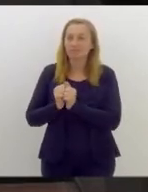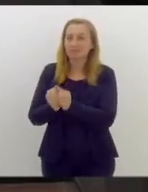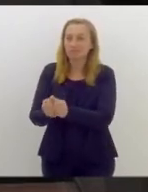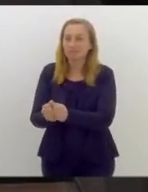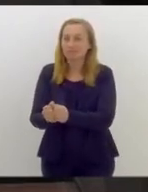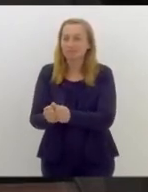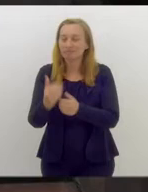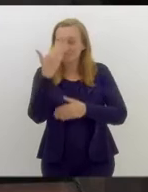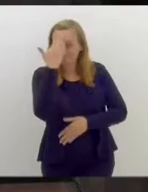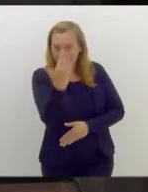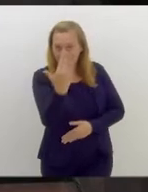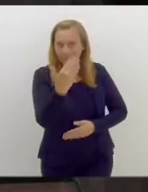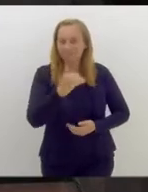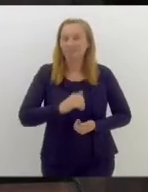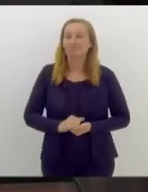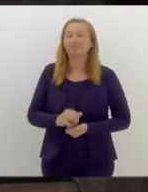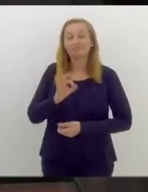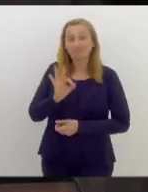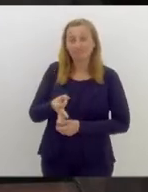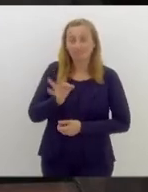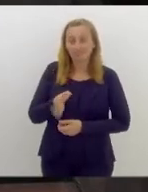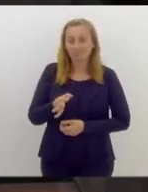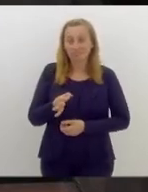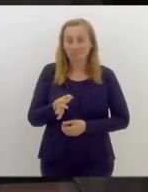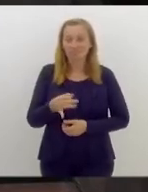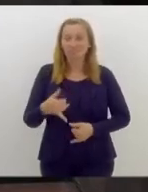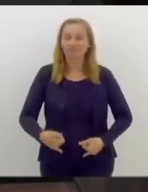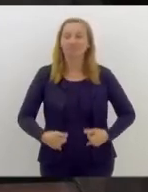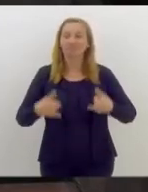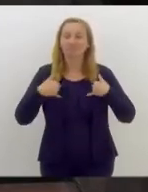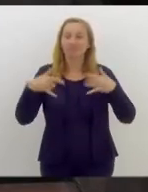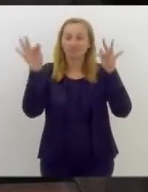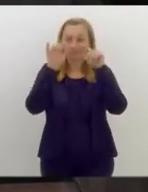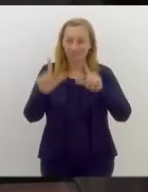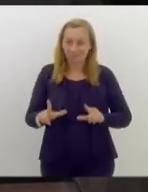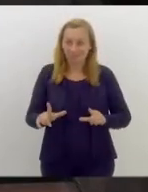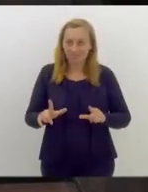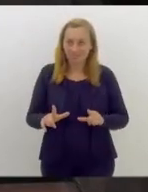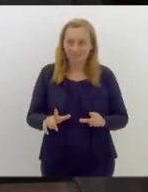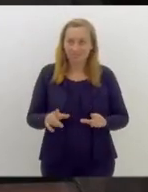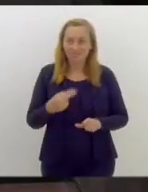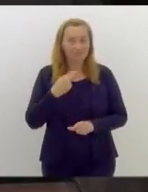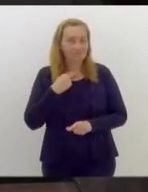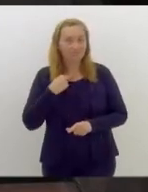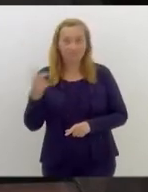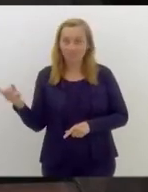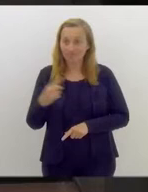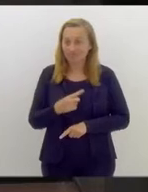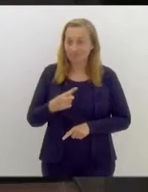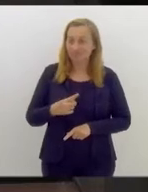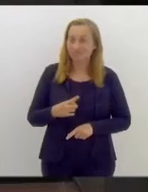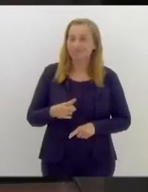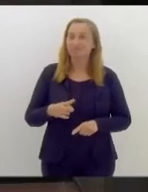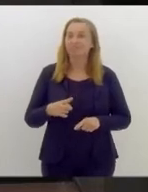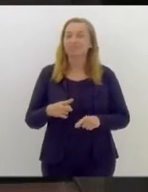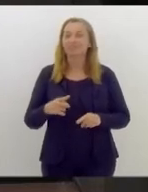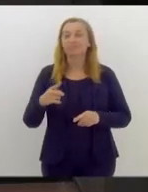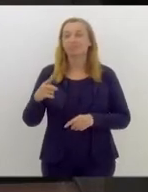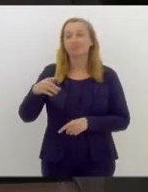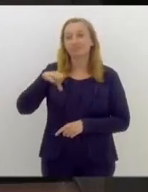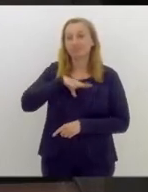Minha eterna gratidão. Tenho certeza que estão orgulhosos e felizes. Eles não puderam comparecer, pois estão em